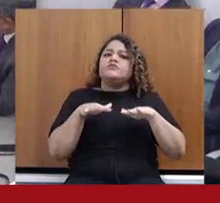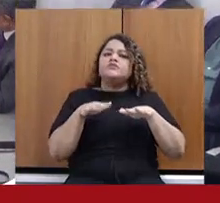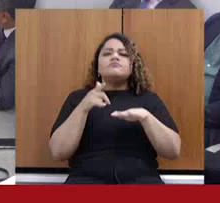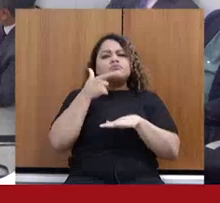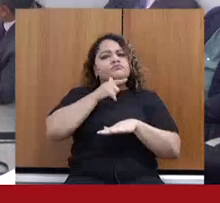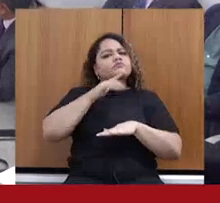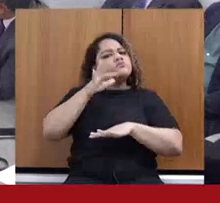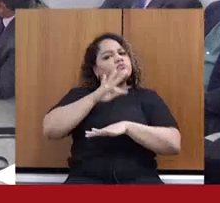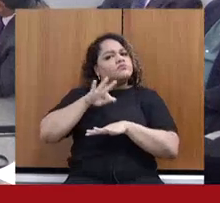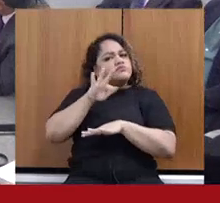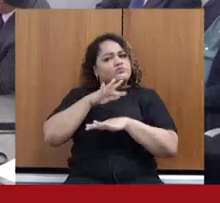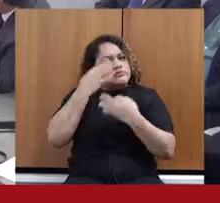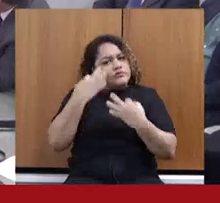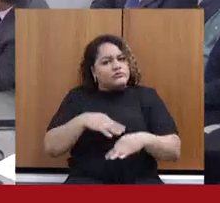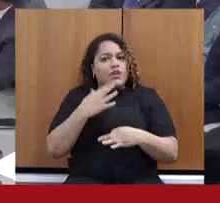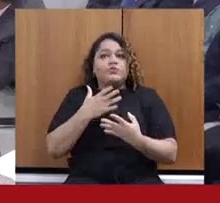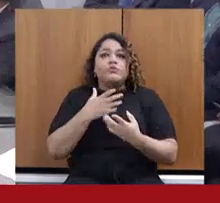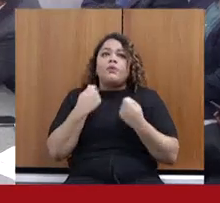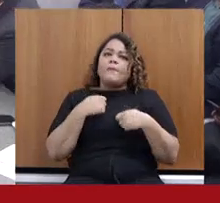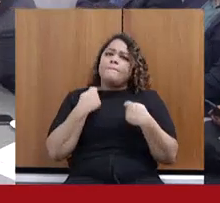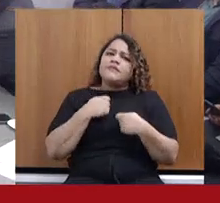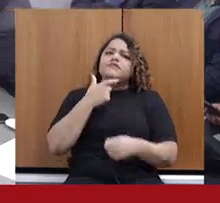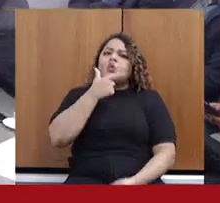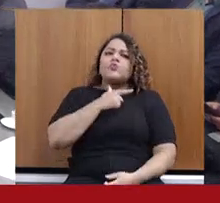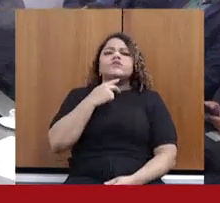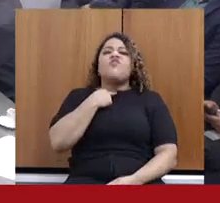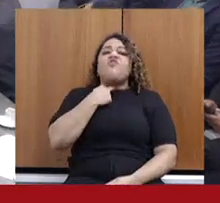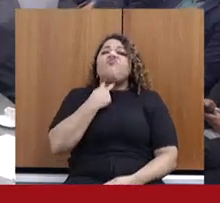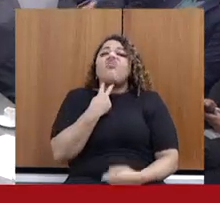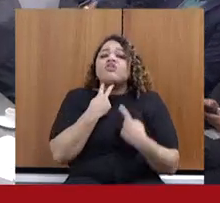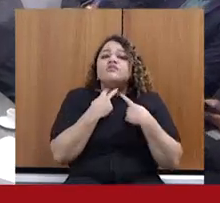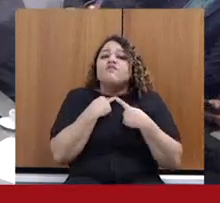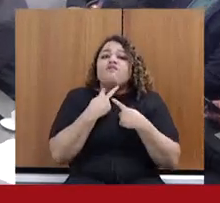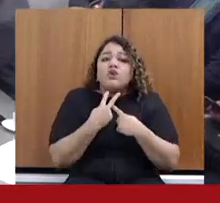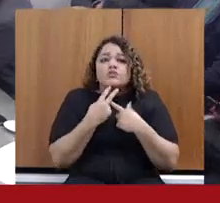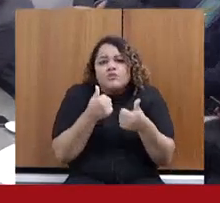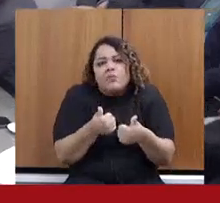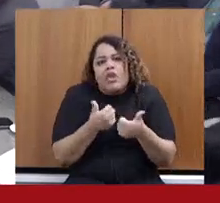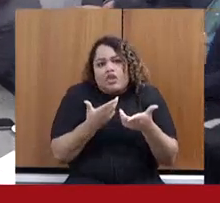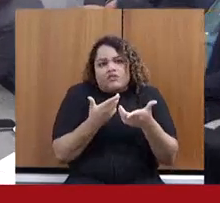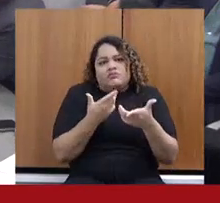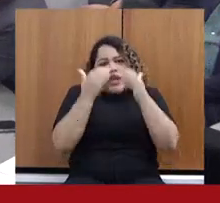que dê garantias de voz e da apresentação dos secretários.